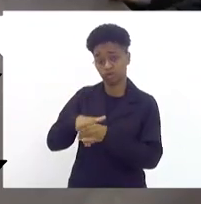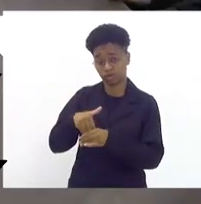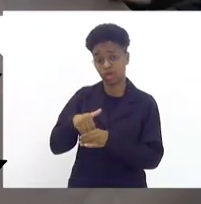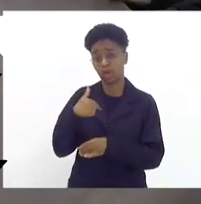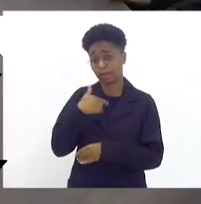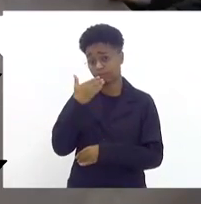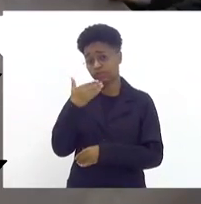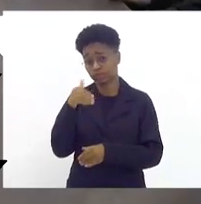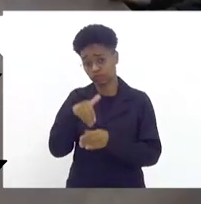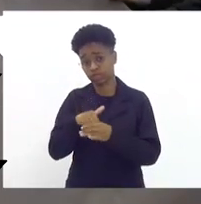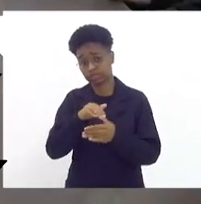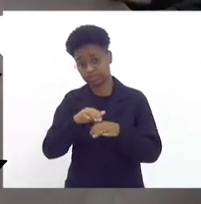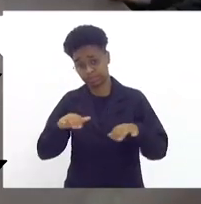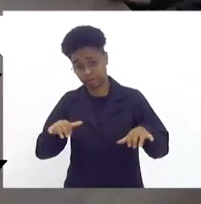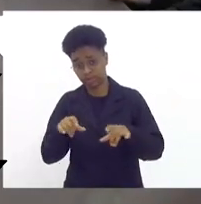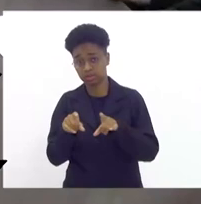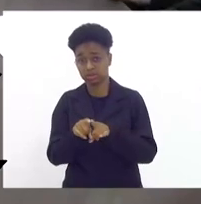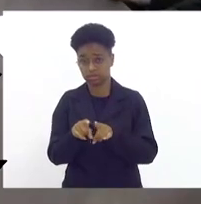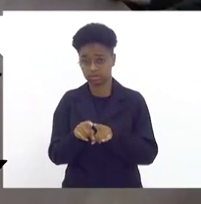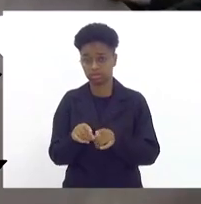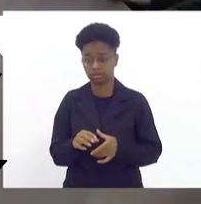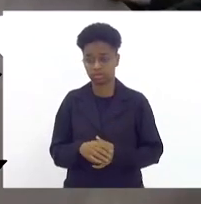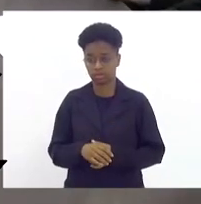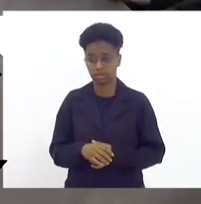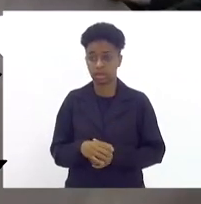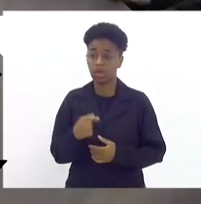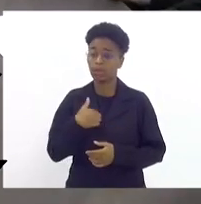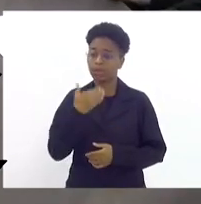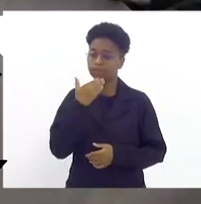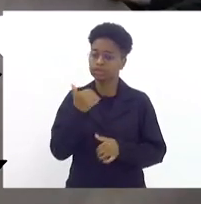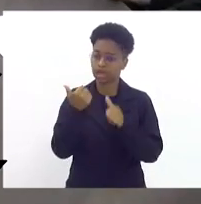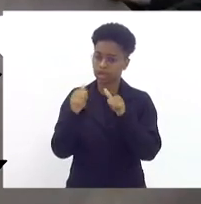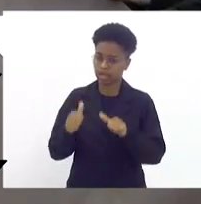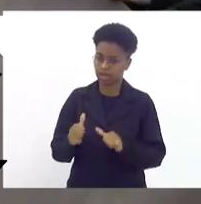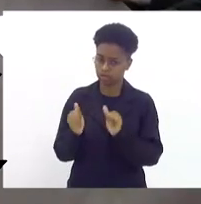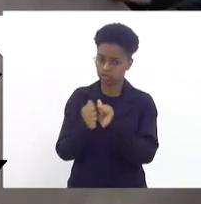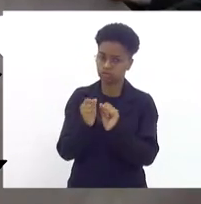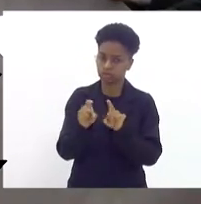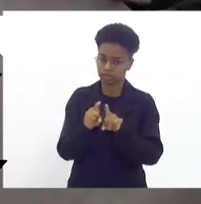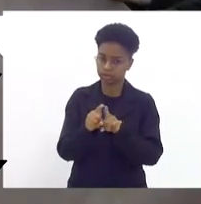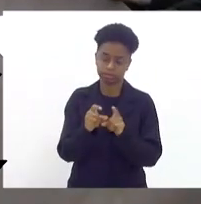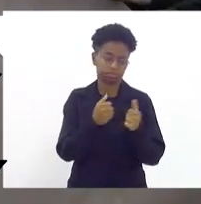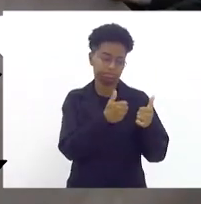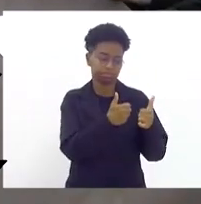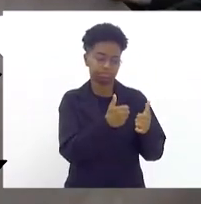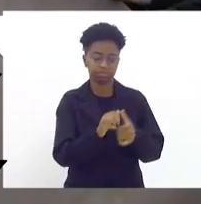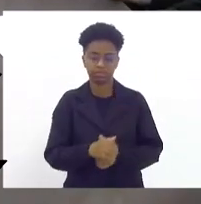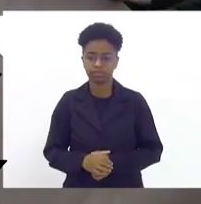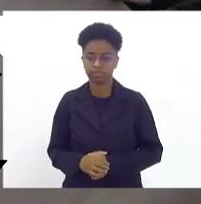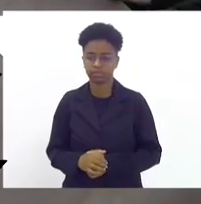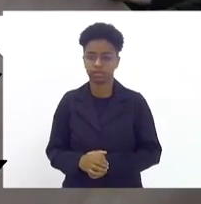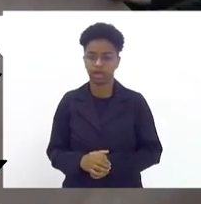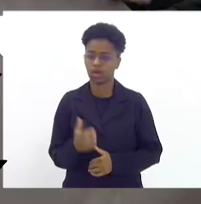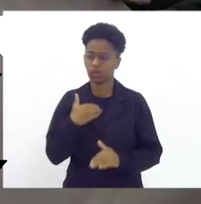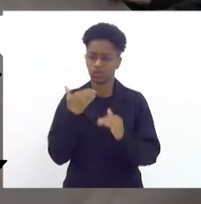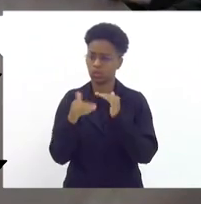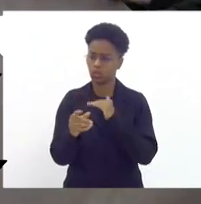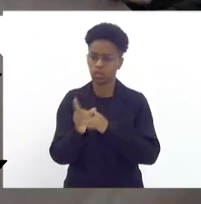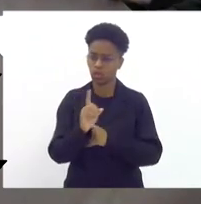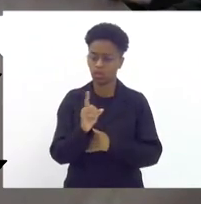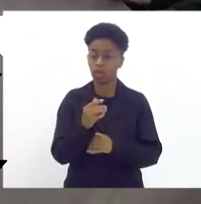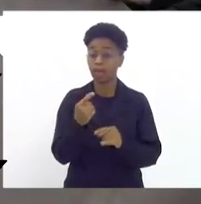em separado e devolvi o voto. Eu pedi vista em conjunto também. Ah, tá bom. Eu pedi vista em conjunto também. Eu não concordo por